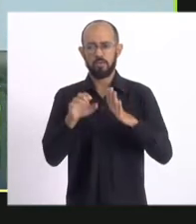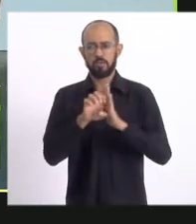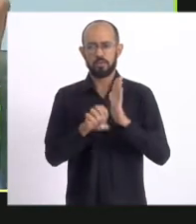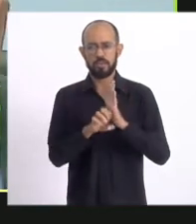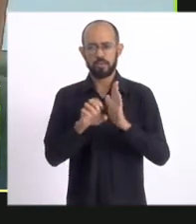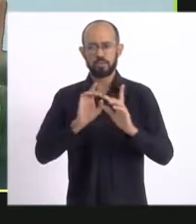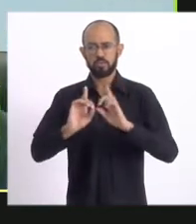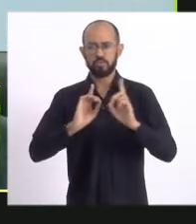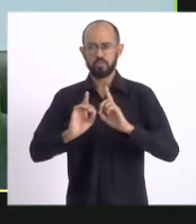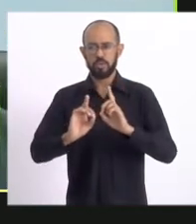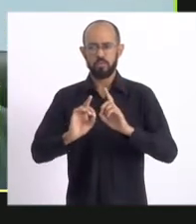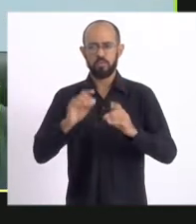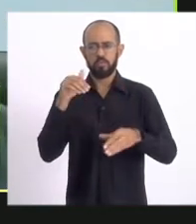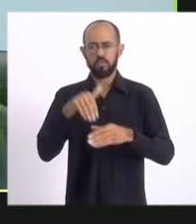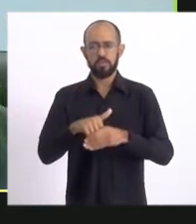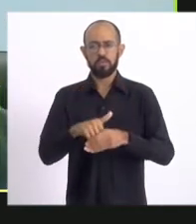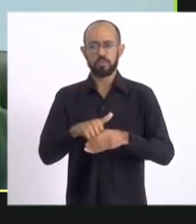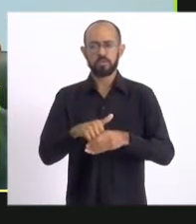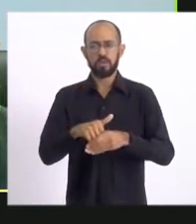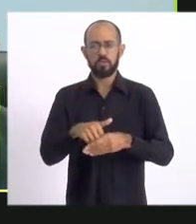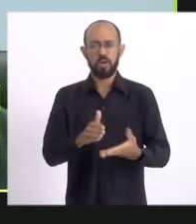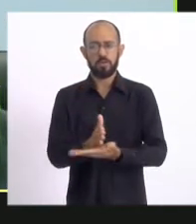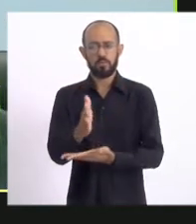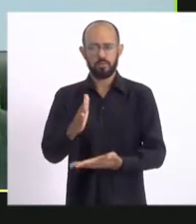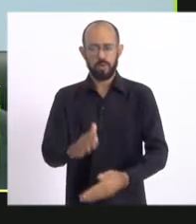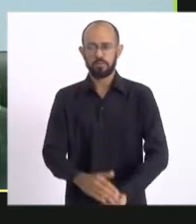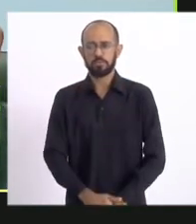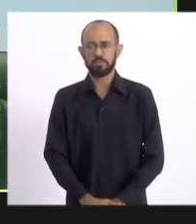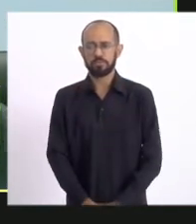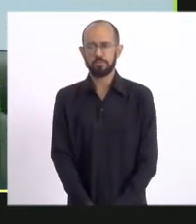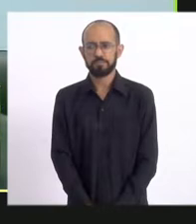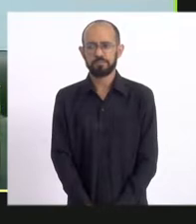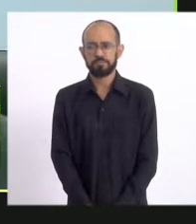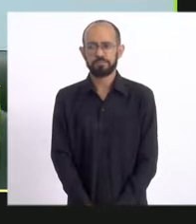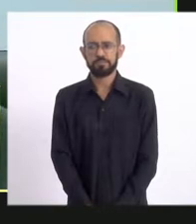discussão. Em votação. Aprovado.